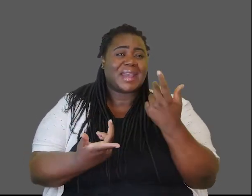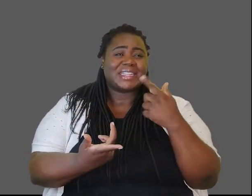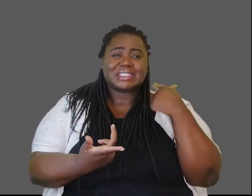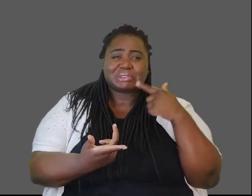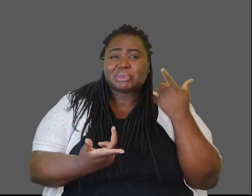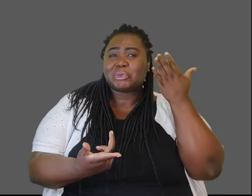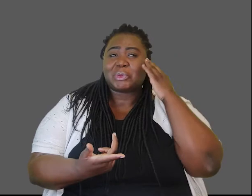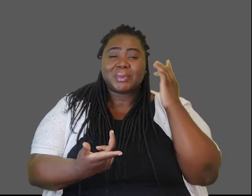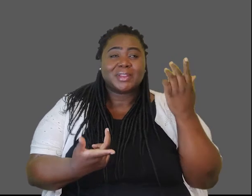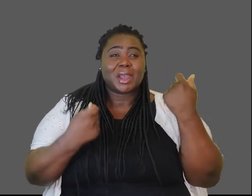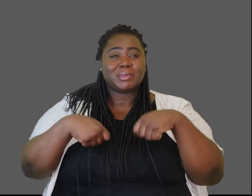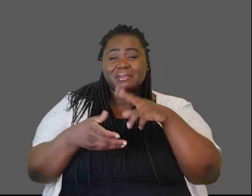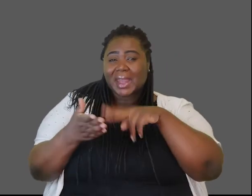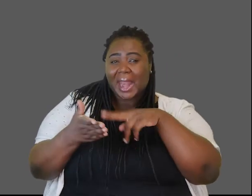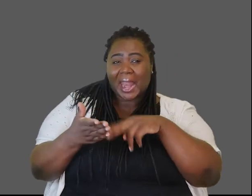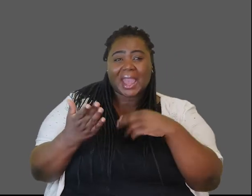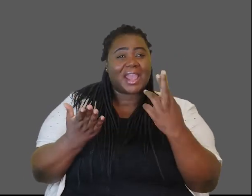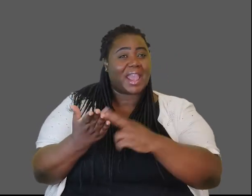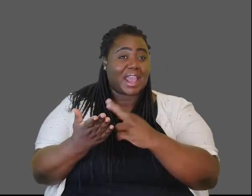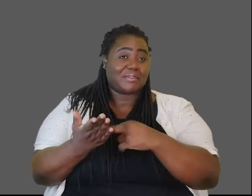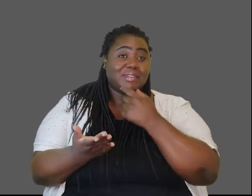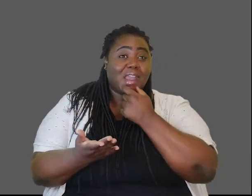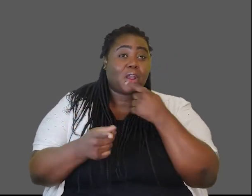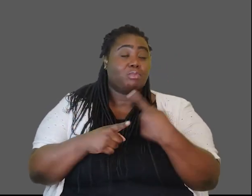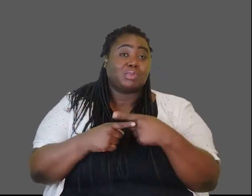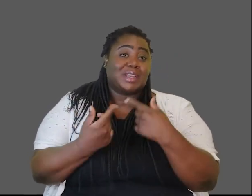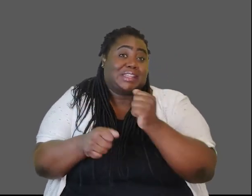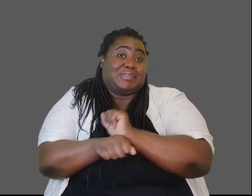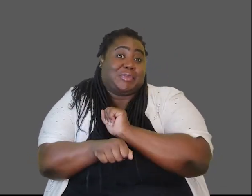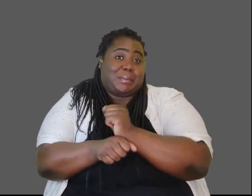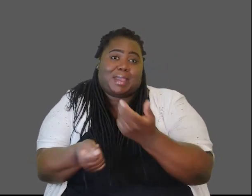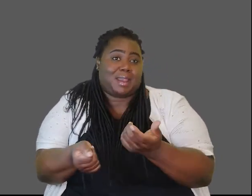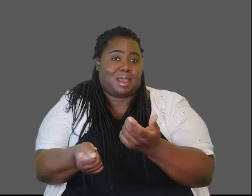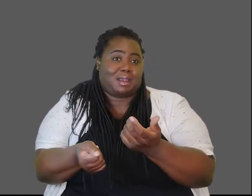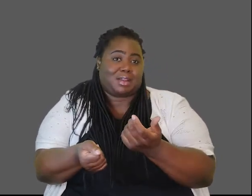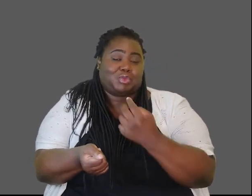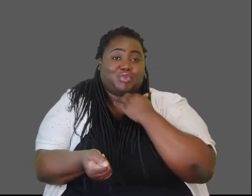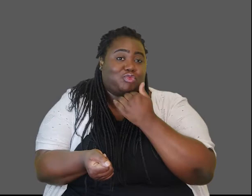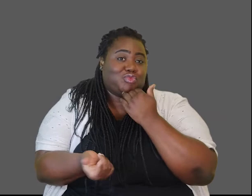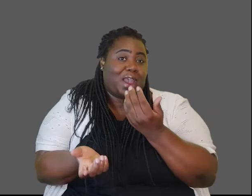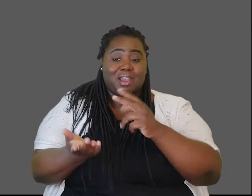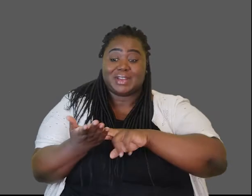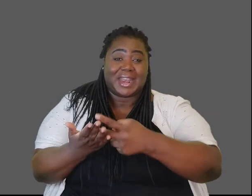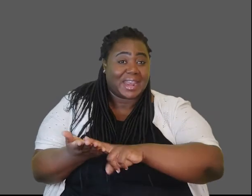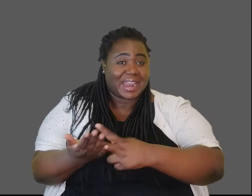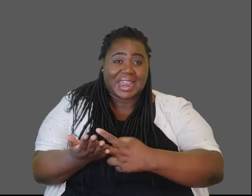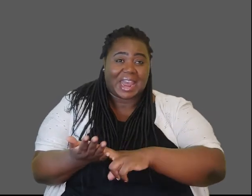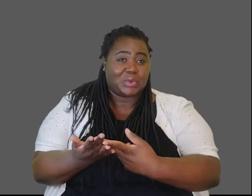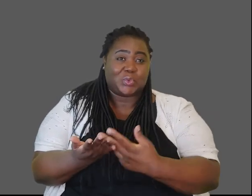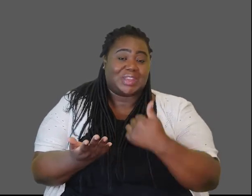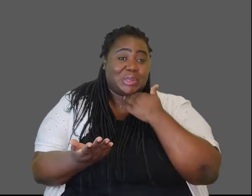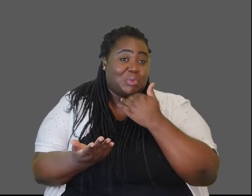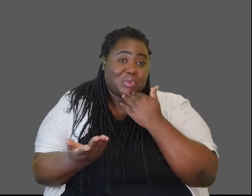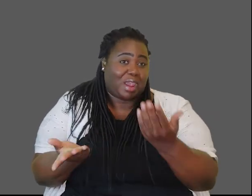para entender esse negócio, precisava de ler revistas em inglês, porque não dava tempo de esperar a traduzir